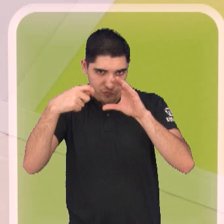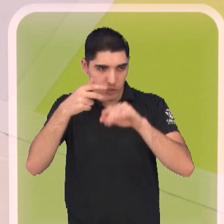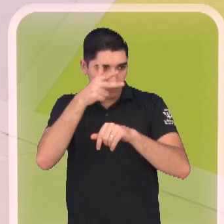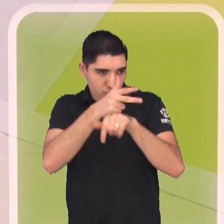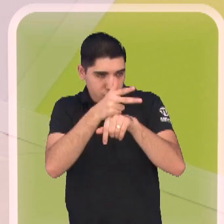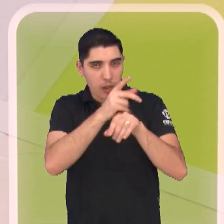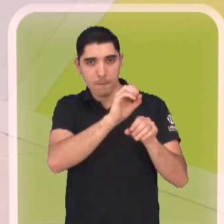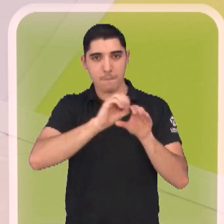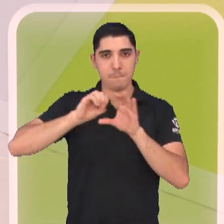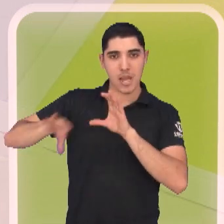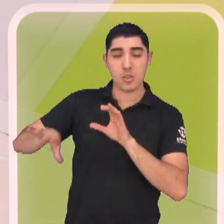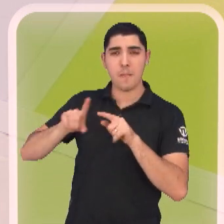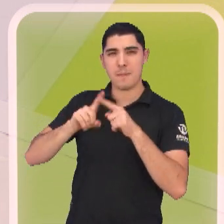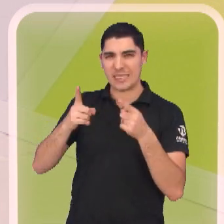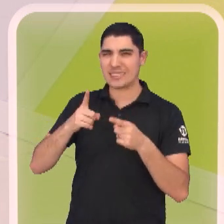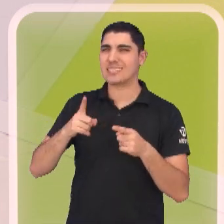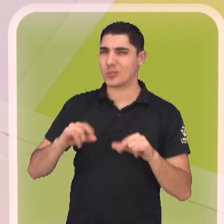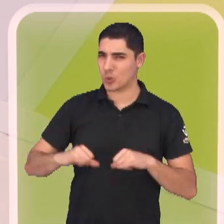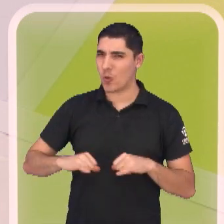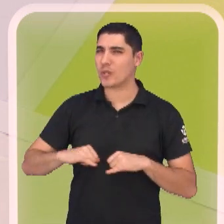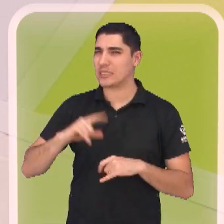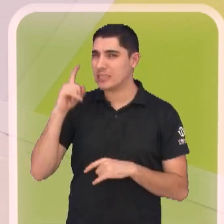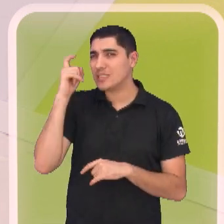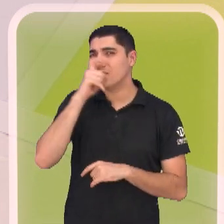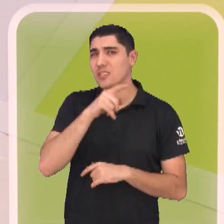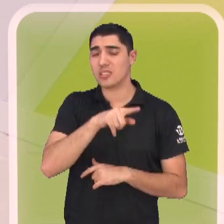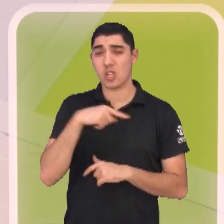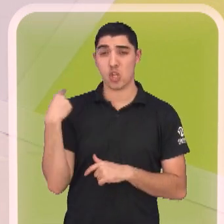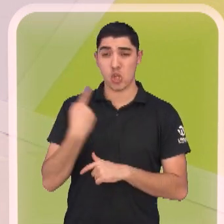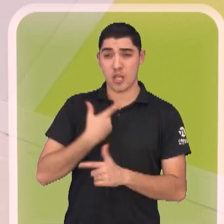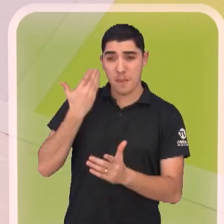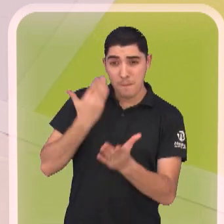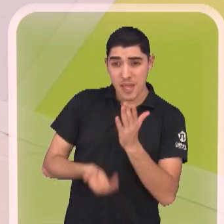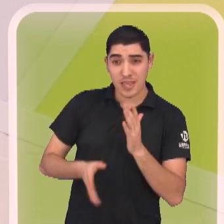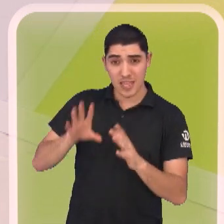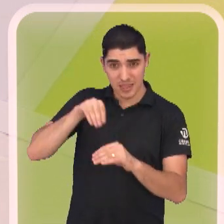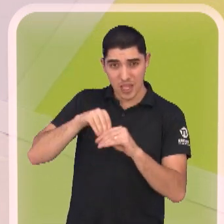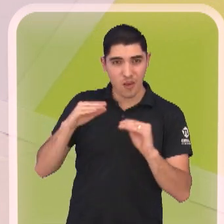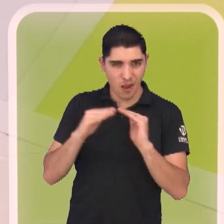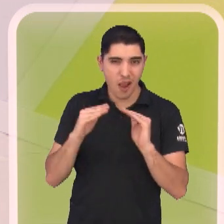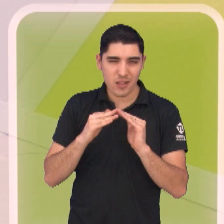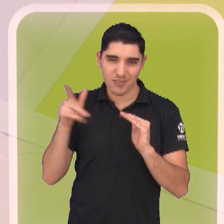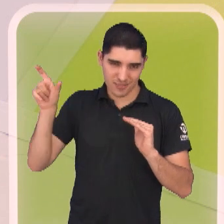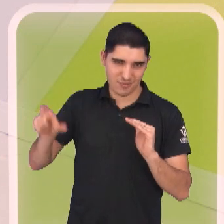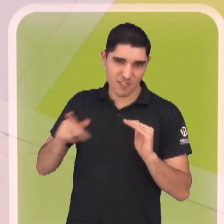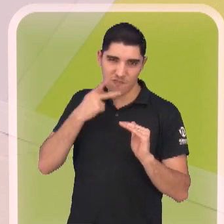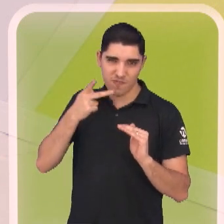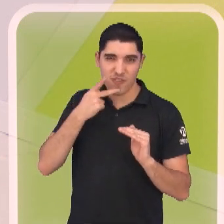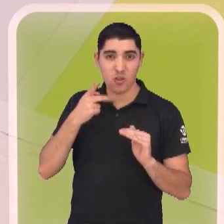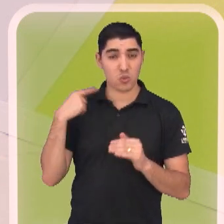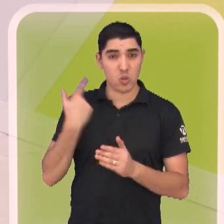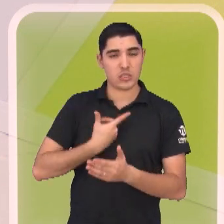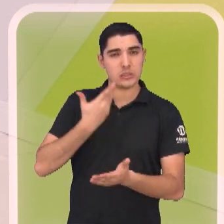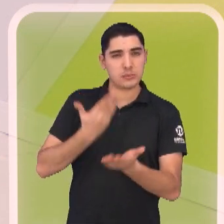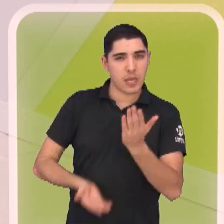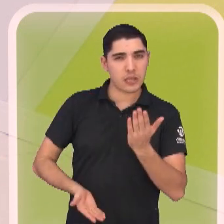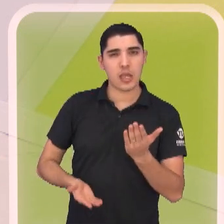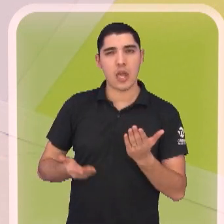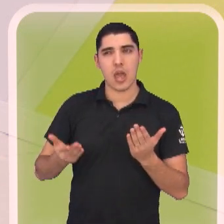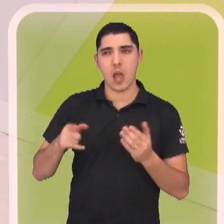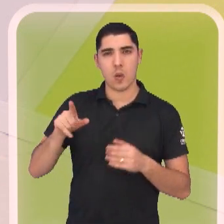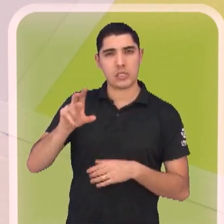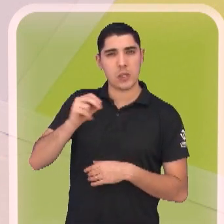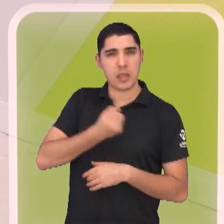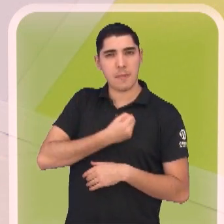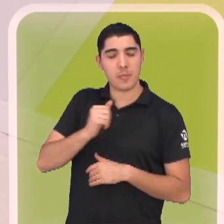vitória foi doida para o São José para ele citar Nós tomamos uma trajetada mesmo não com essas palavras mas ele falou Nós tomamos uma vitória uma derrota dessa